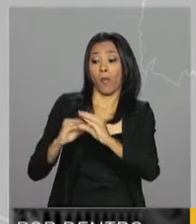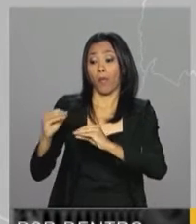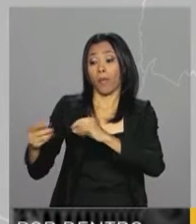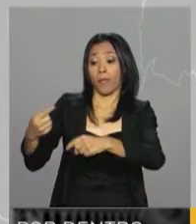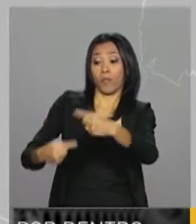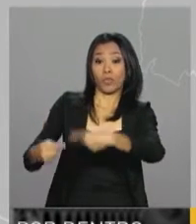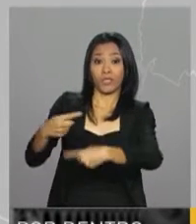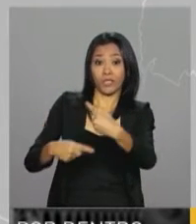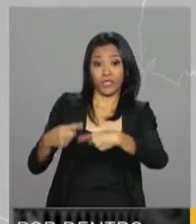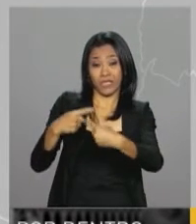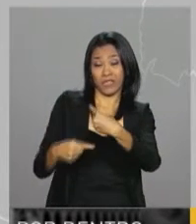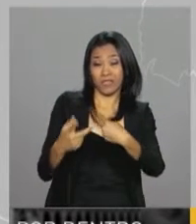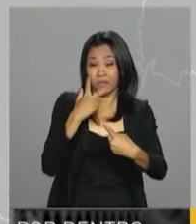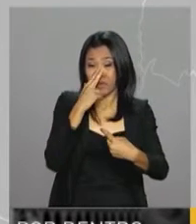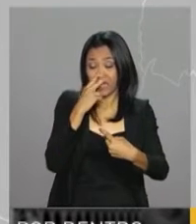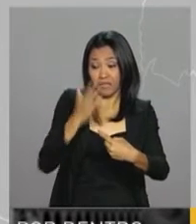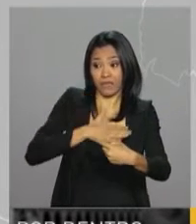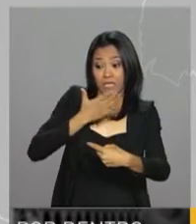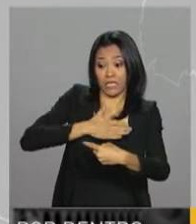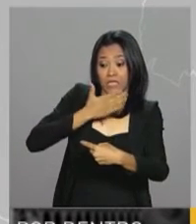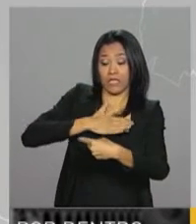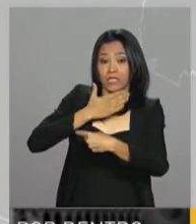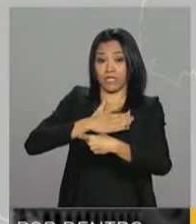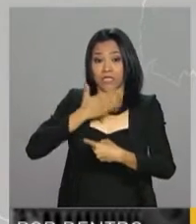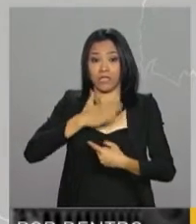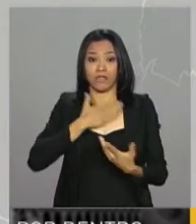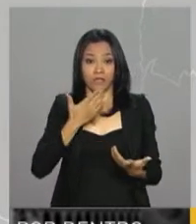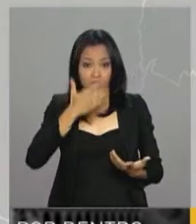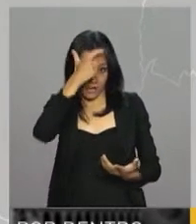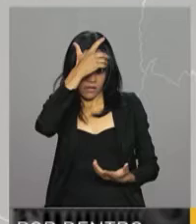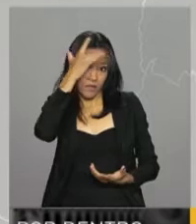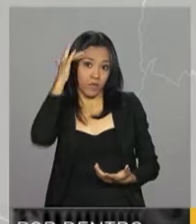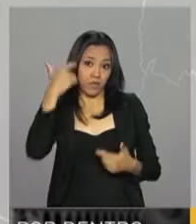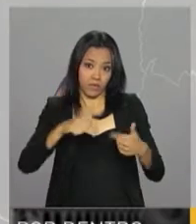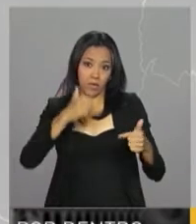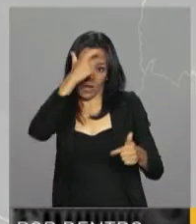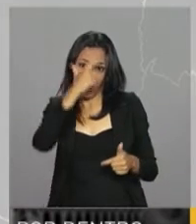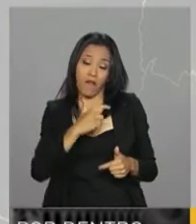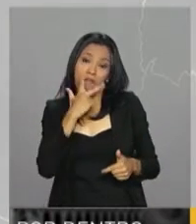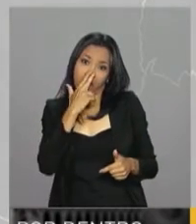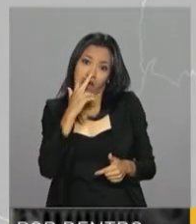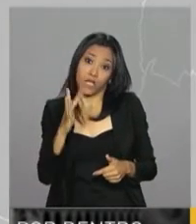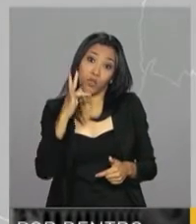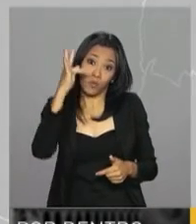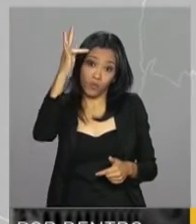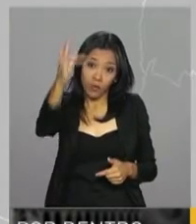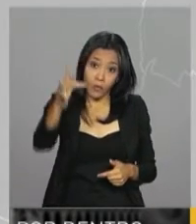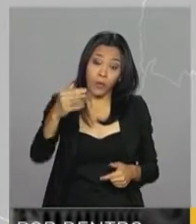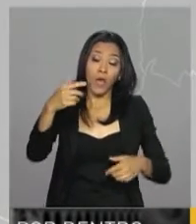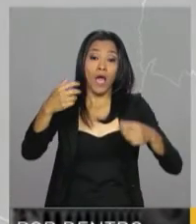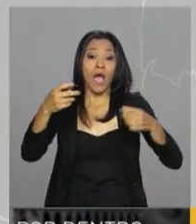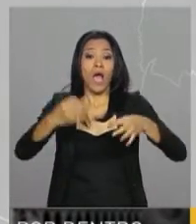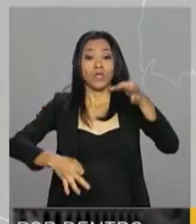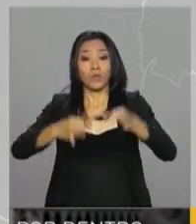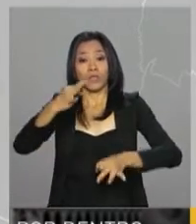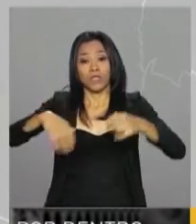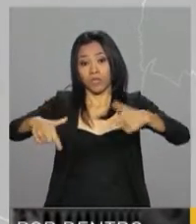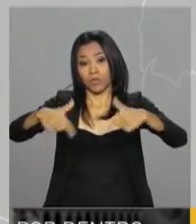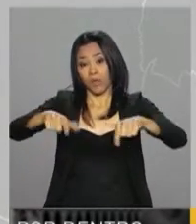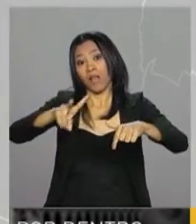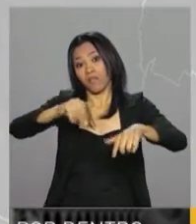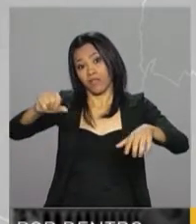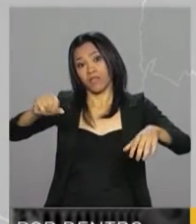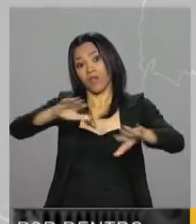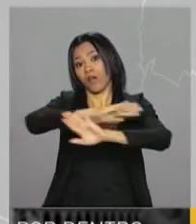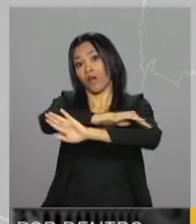acabam criando um certo clima de terror disse inclusive que no futuro a justiça do trabalho pode chegar a ser extinta e os servidores da justiça do trabalho